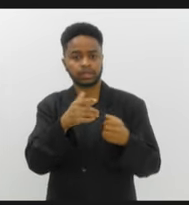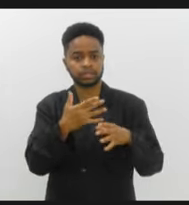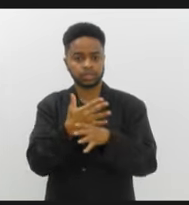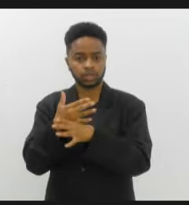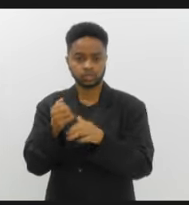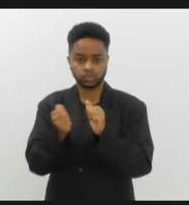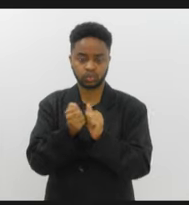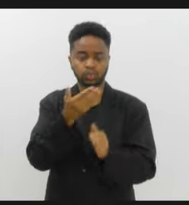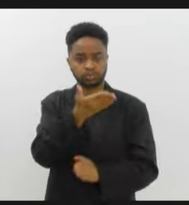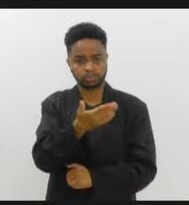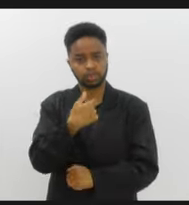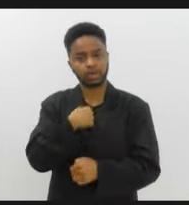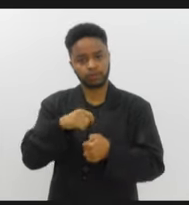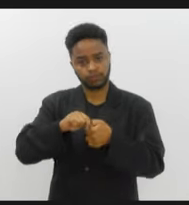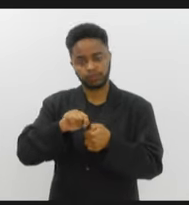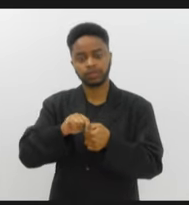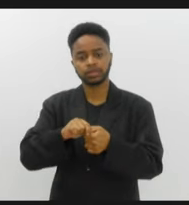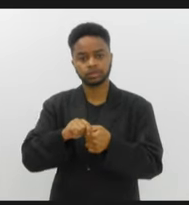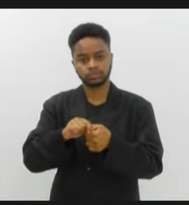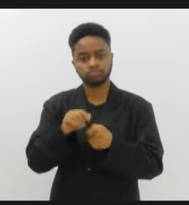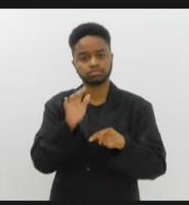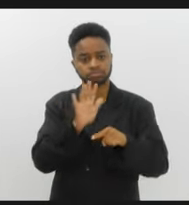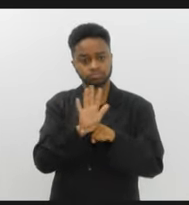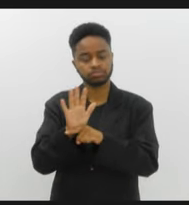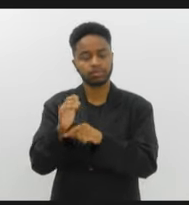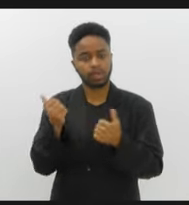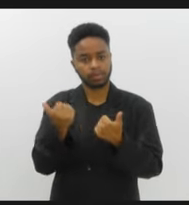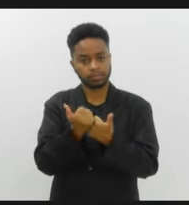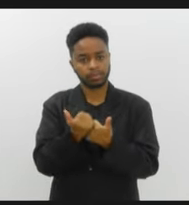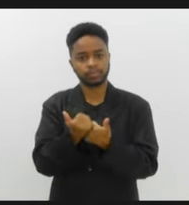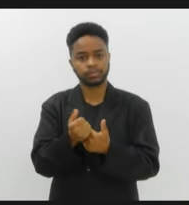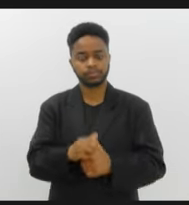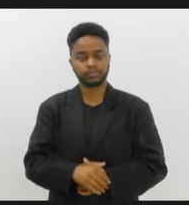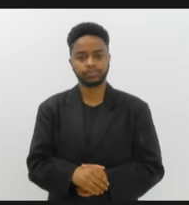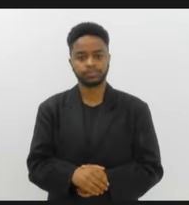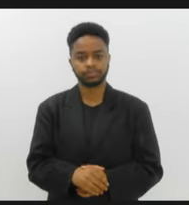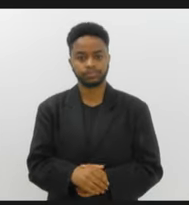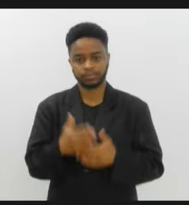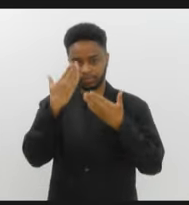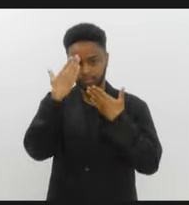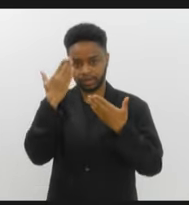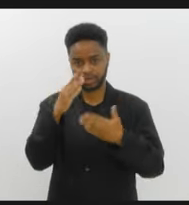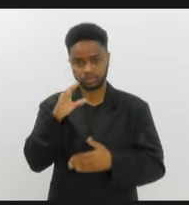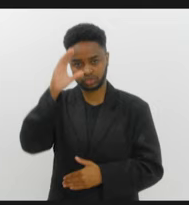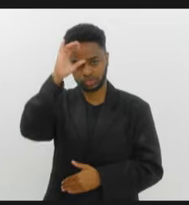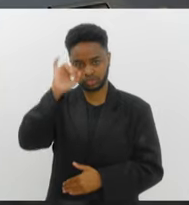Vossa Excelência, estarei de pronto para poder ajudar no que puder. Obrigado, Jesus.